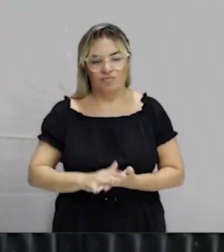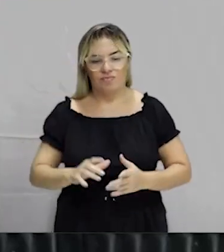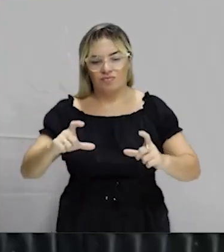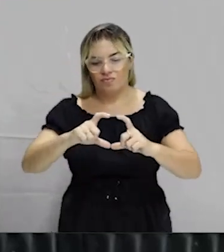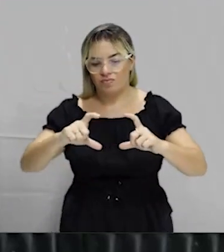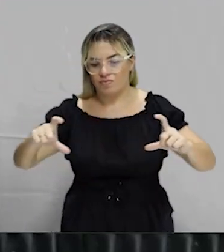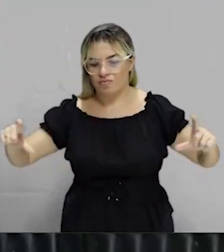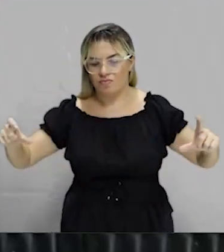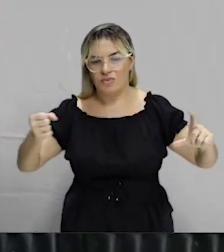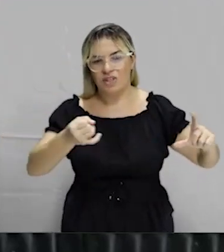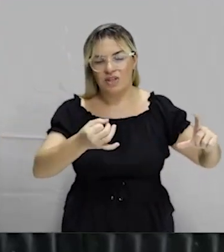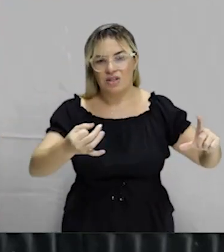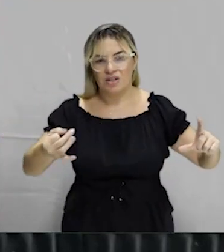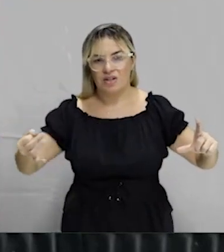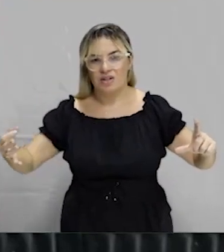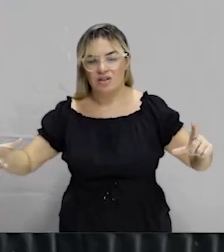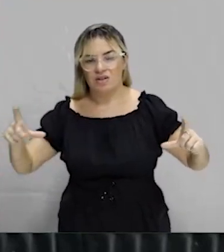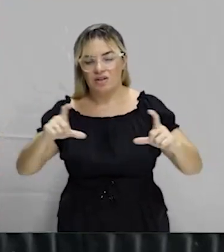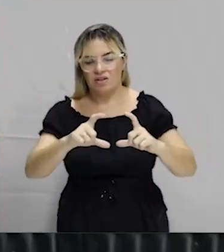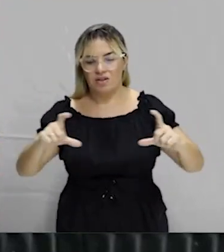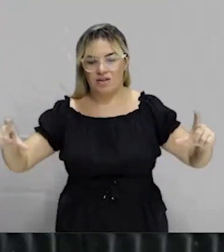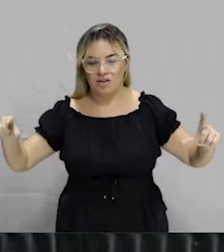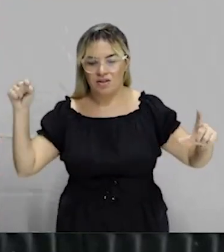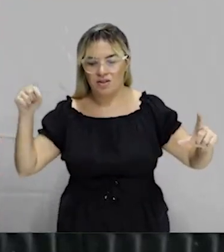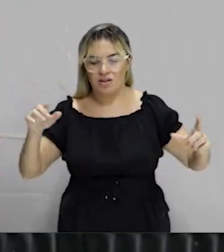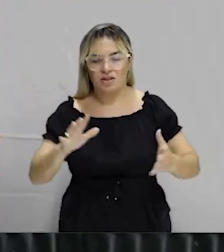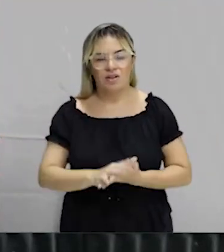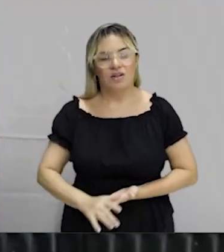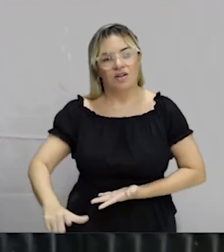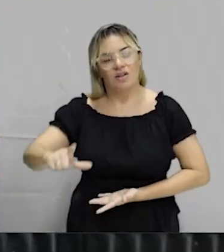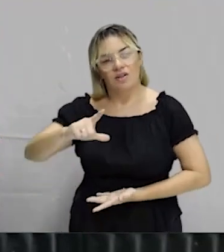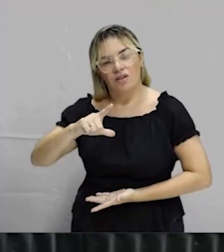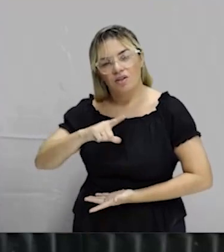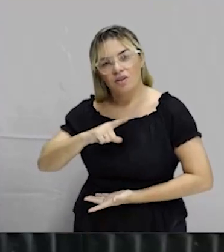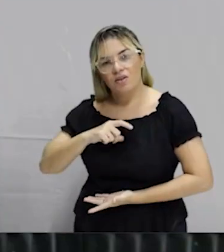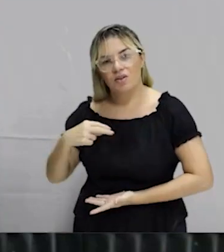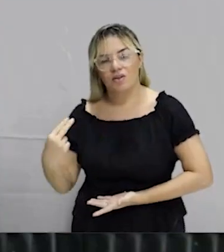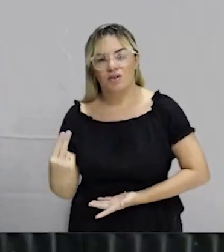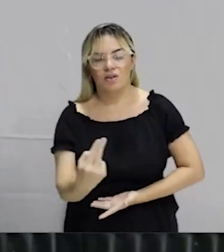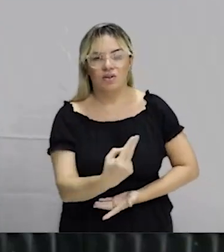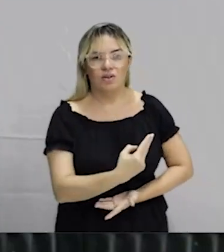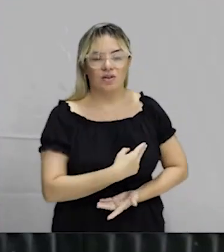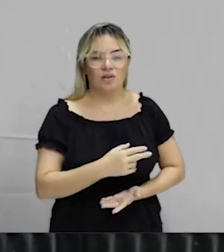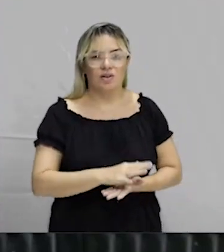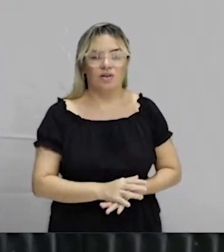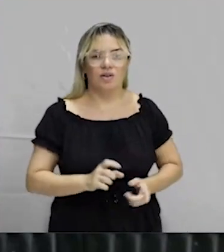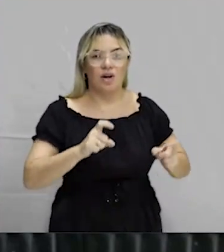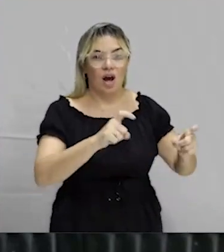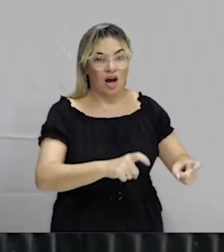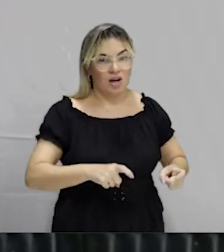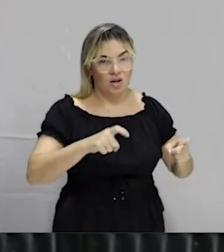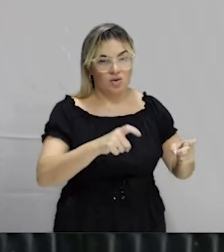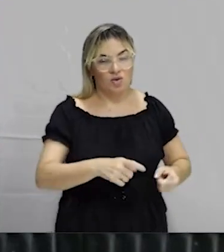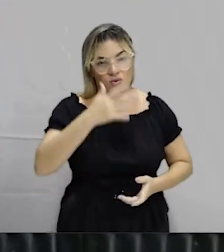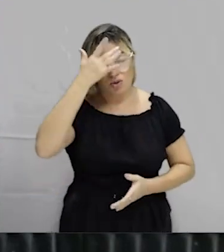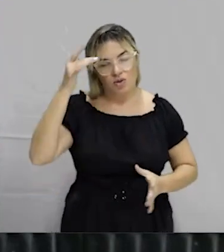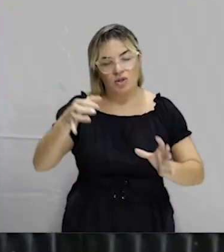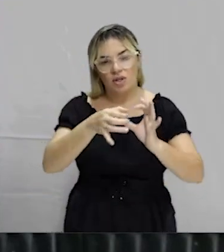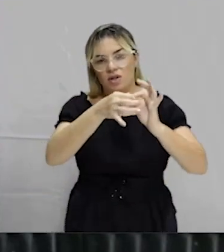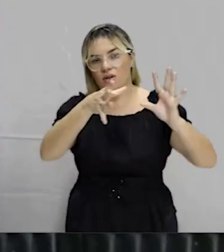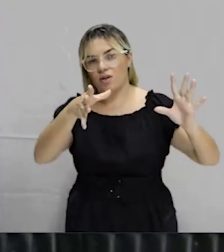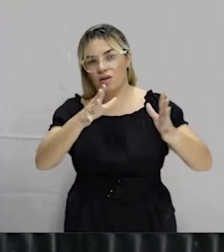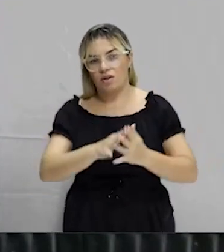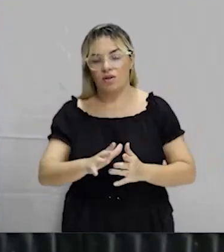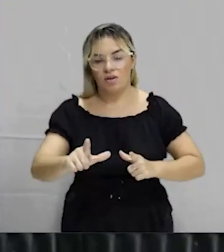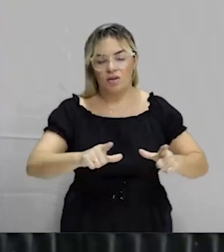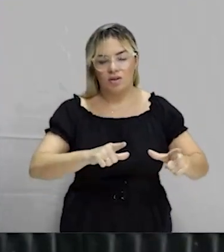a base dessa pirâmide. E na base dessa pirâmide, nós temos agricultores livres